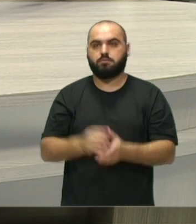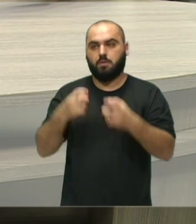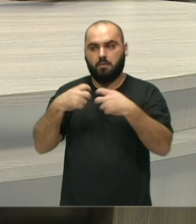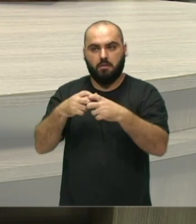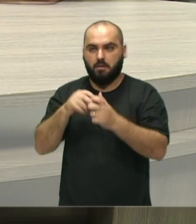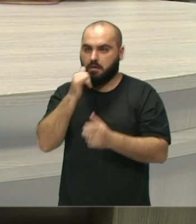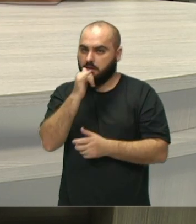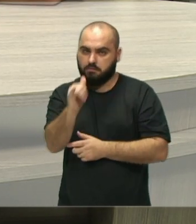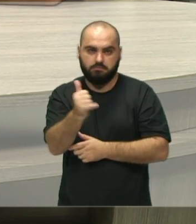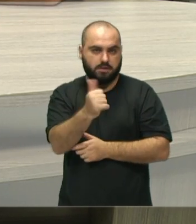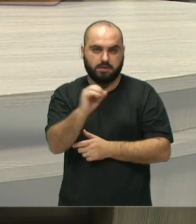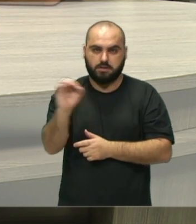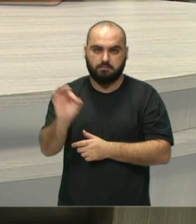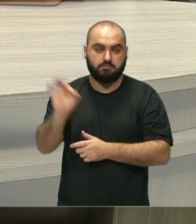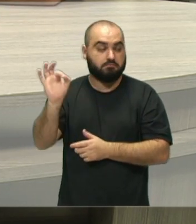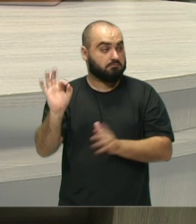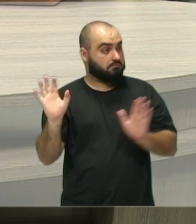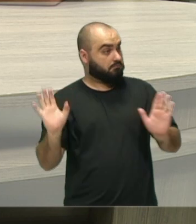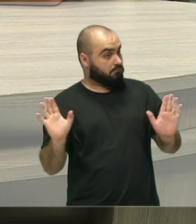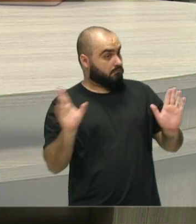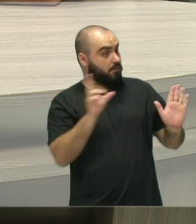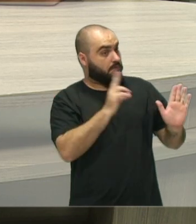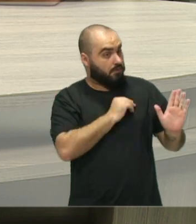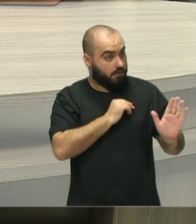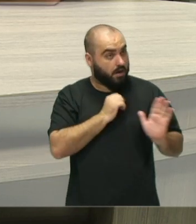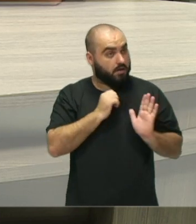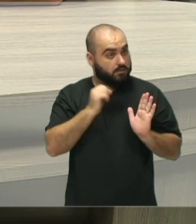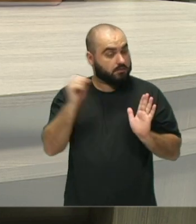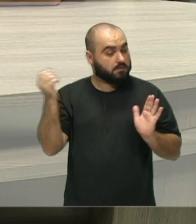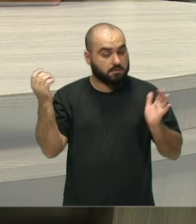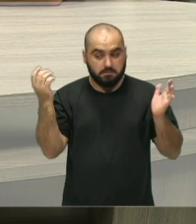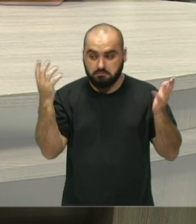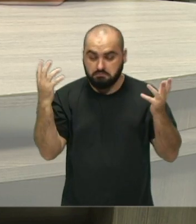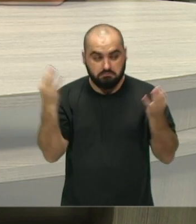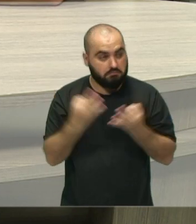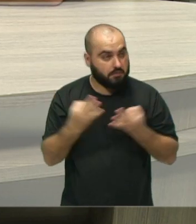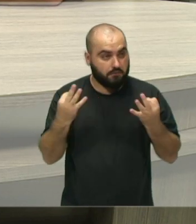elétrico, 100% elétrico. Né? E ajudando o meio ambiente também, né? Porque sem